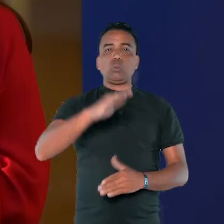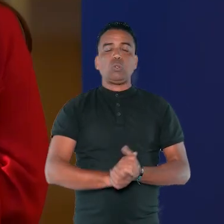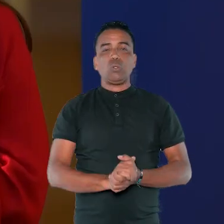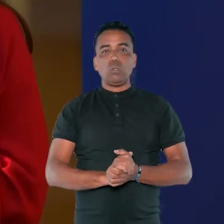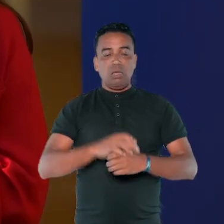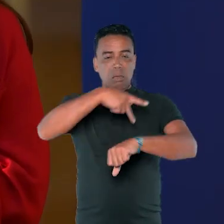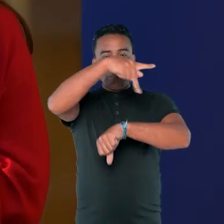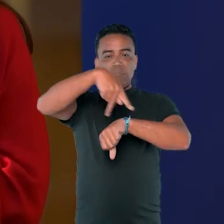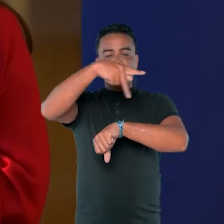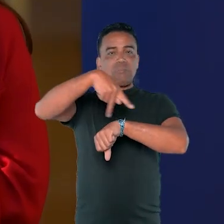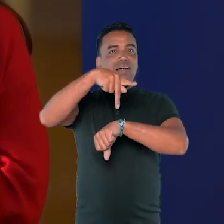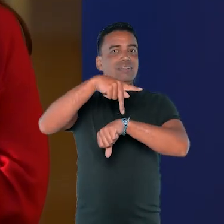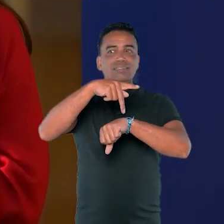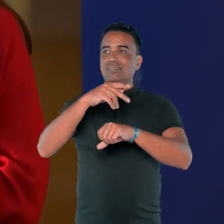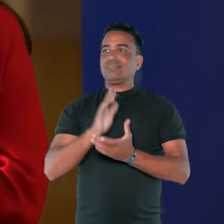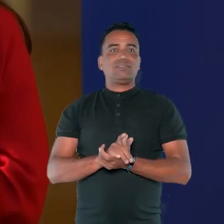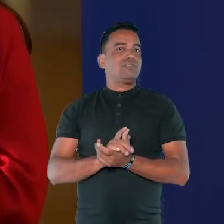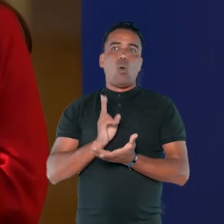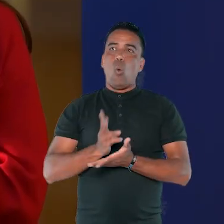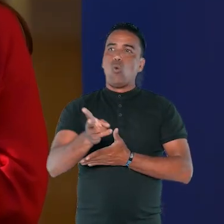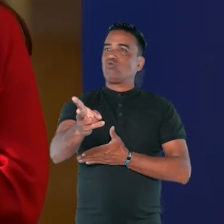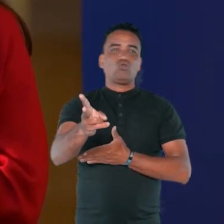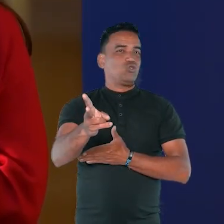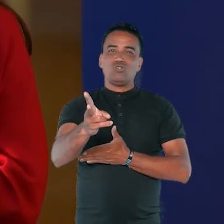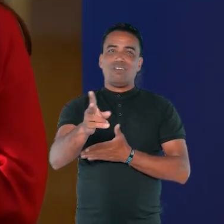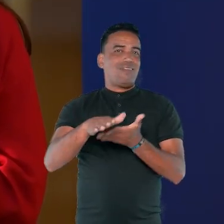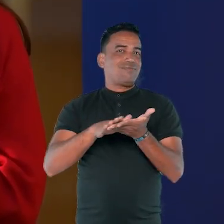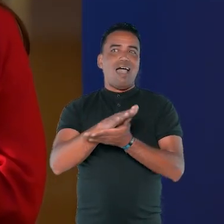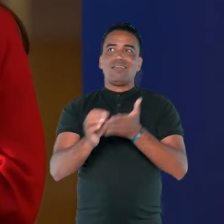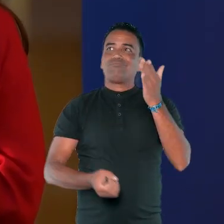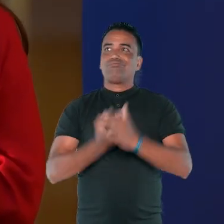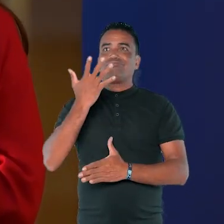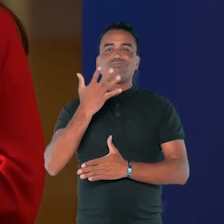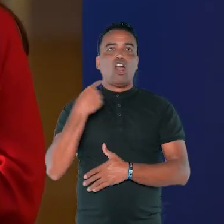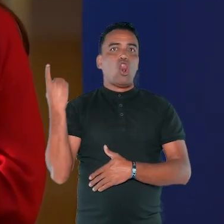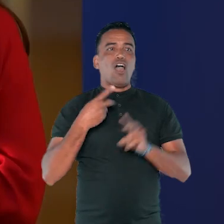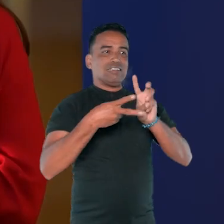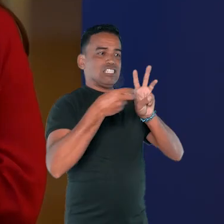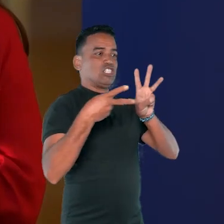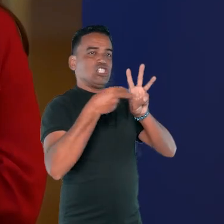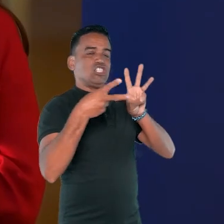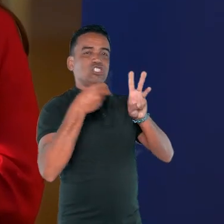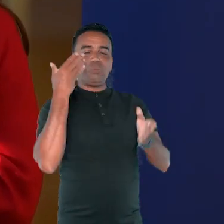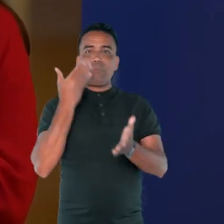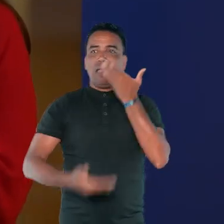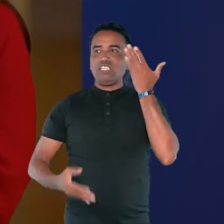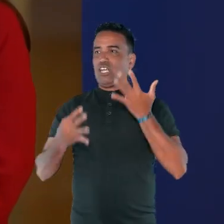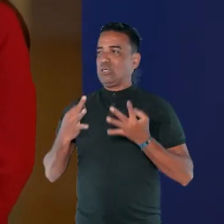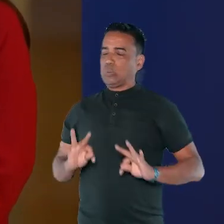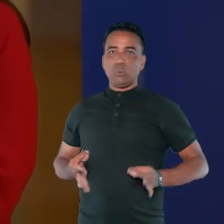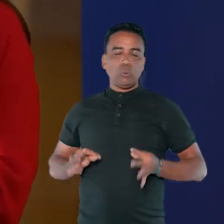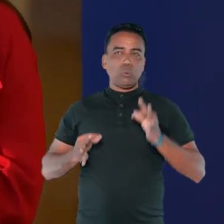descontínuo, onde nada congemina. E somos índios perdidos na eletrônica oficina,